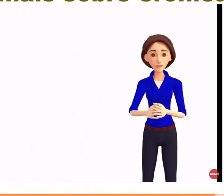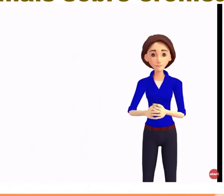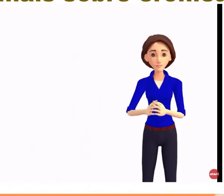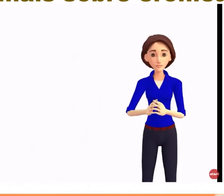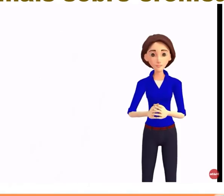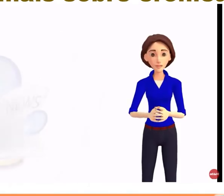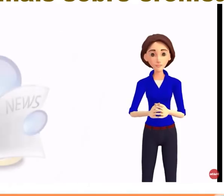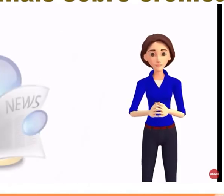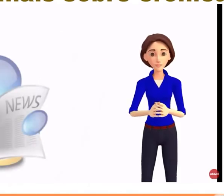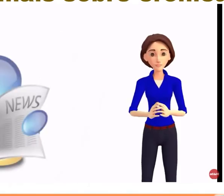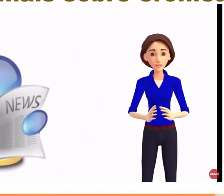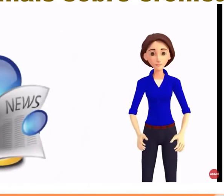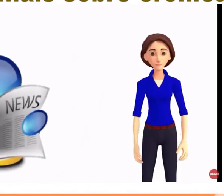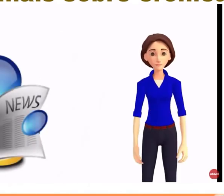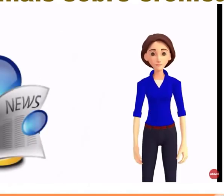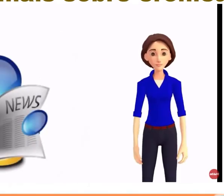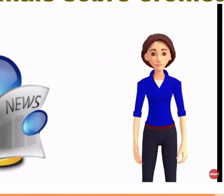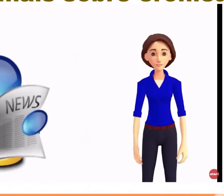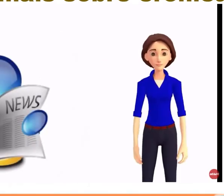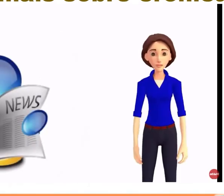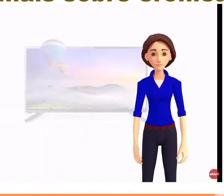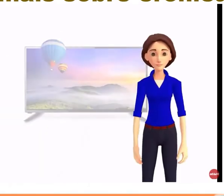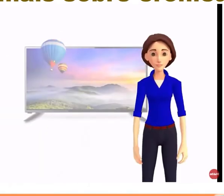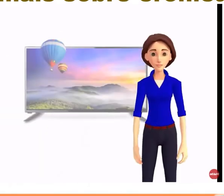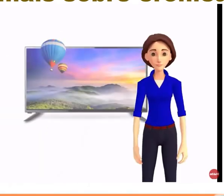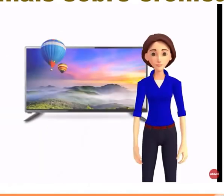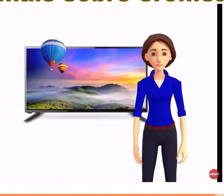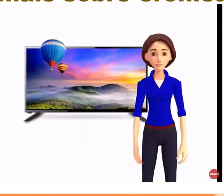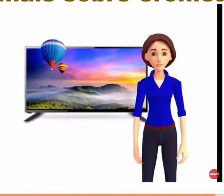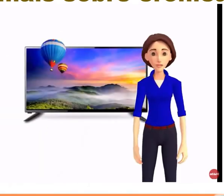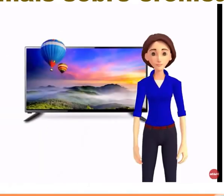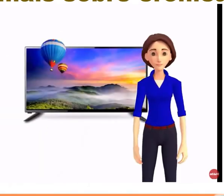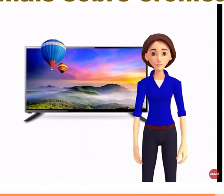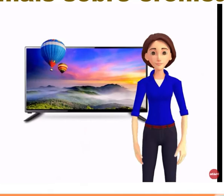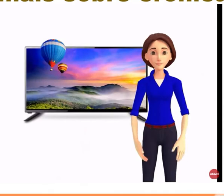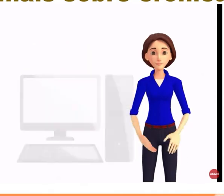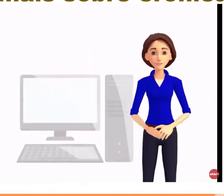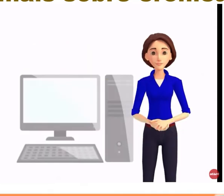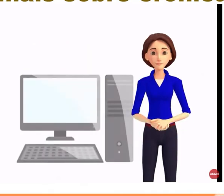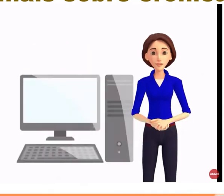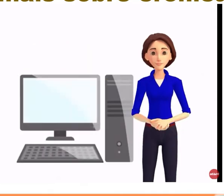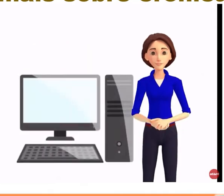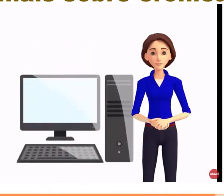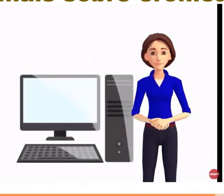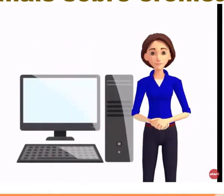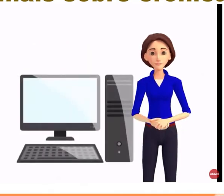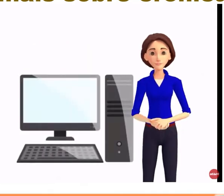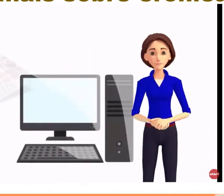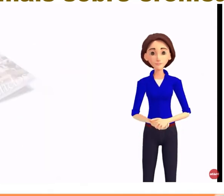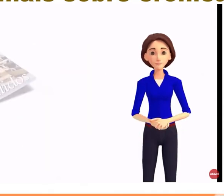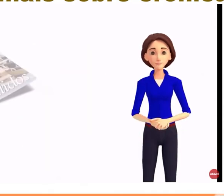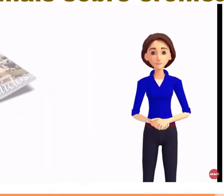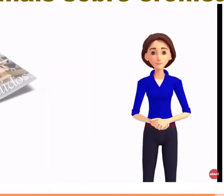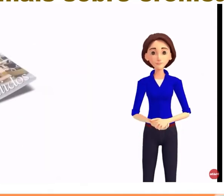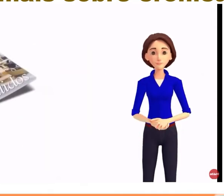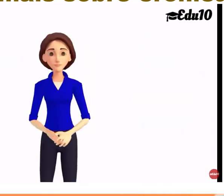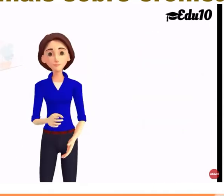Geralmente nós a encontramos nos jornais, escritos e transmitidos pela televisão, na internet e em revistas.